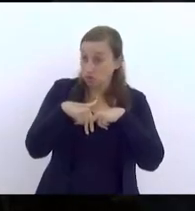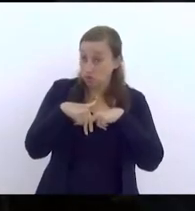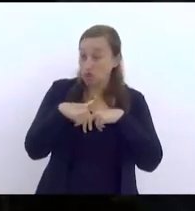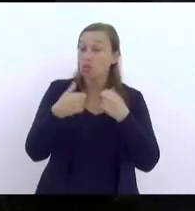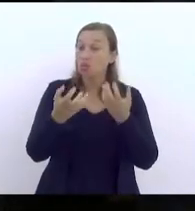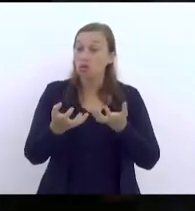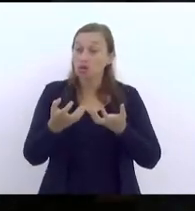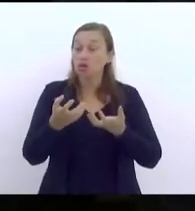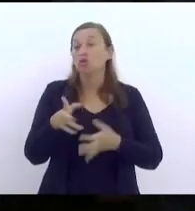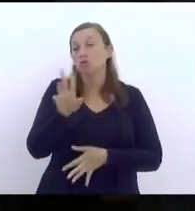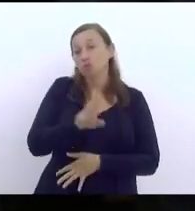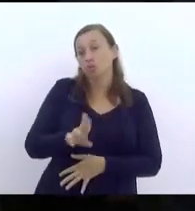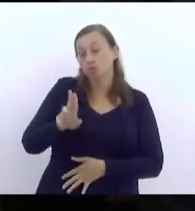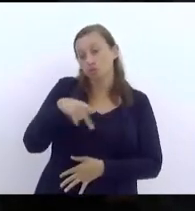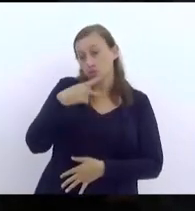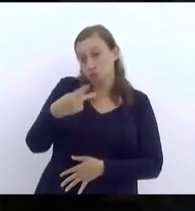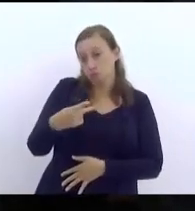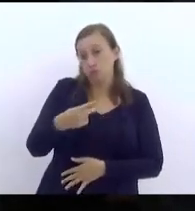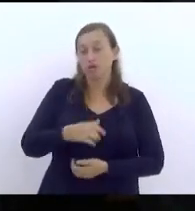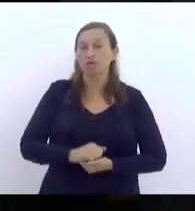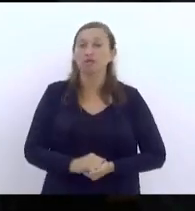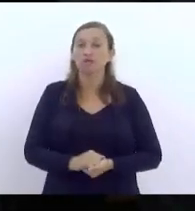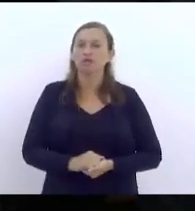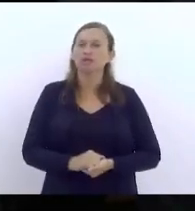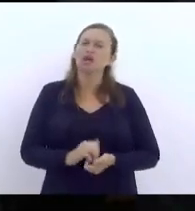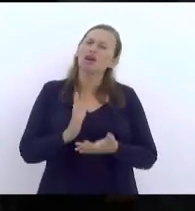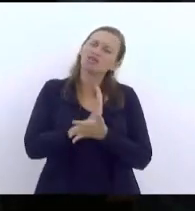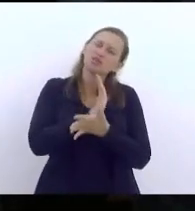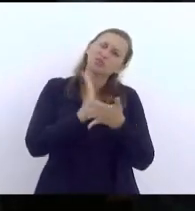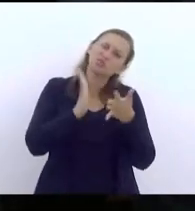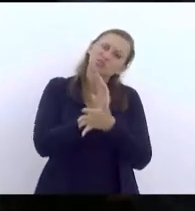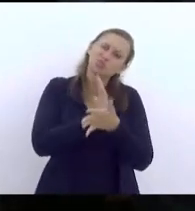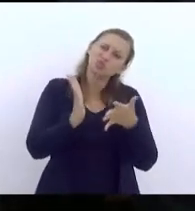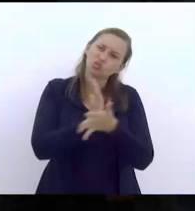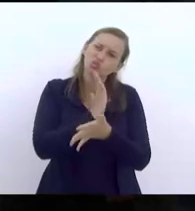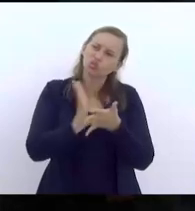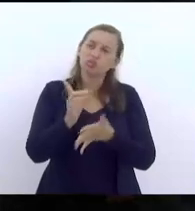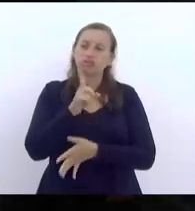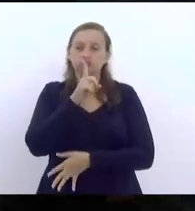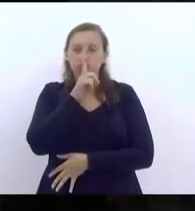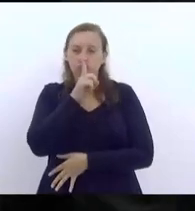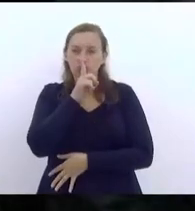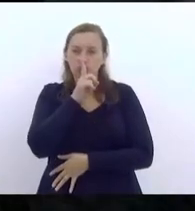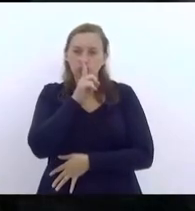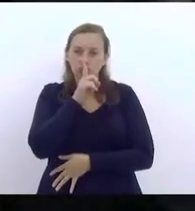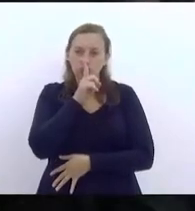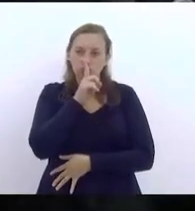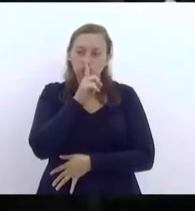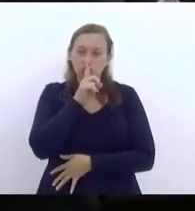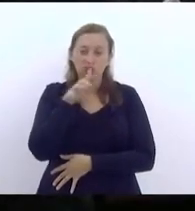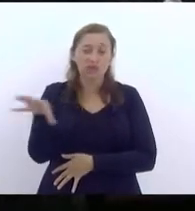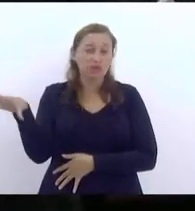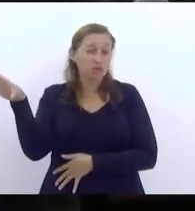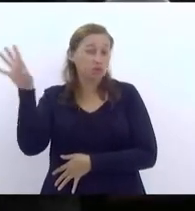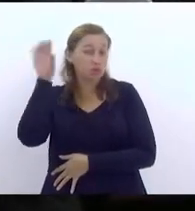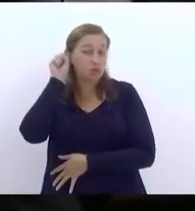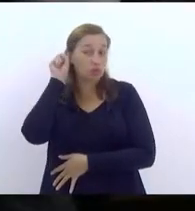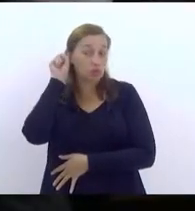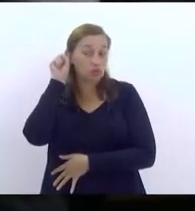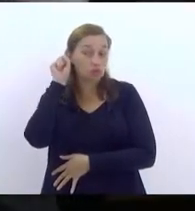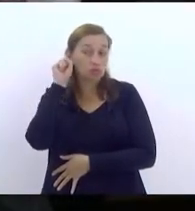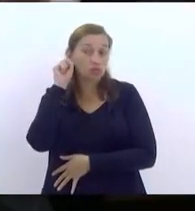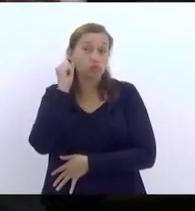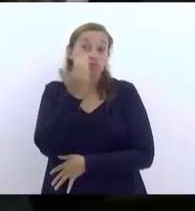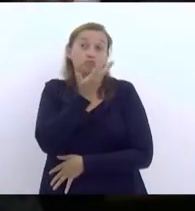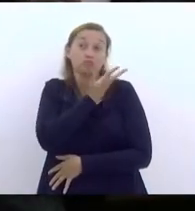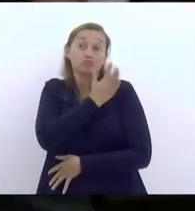quis fazer uso da palavra, porque muitas vezes a gente fica calado e ouve o